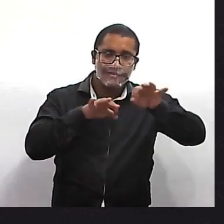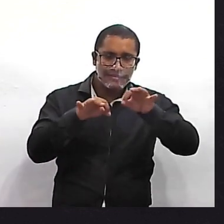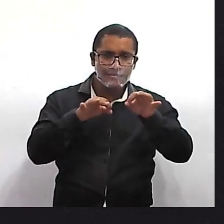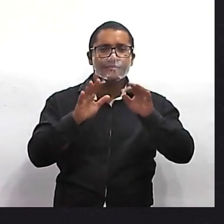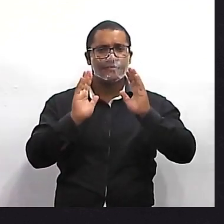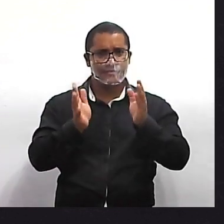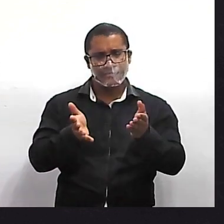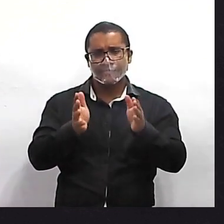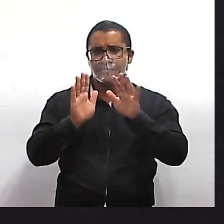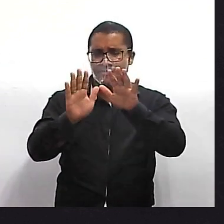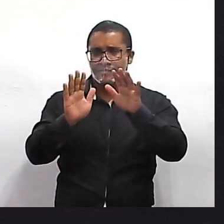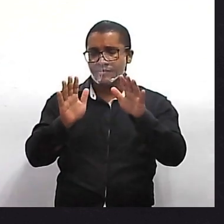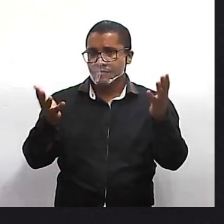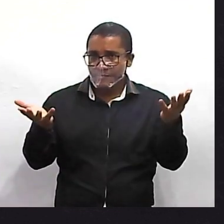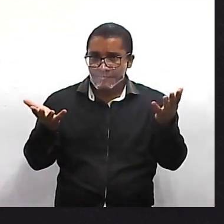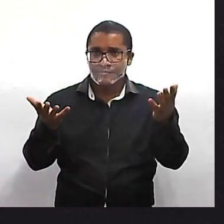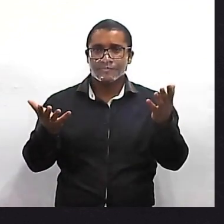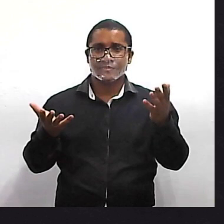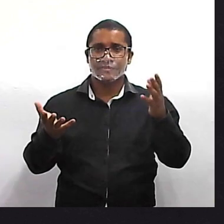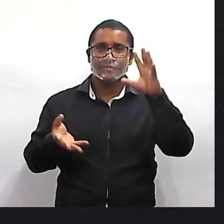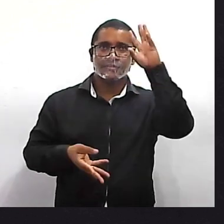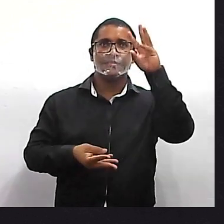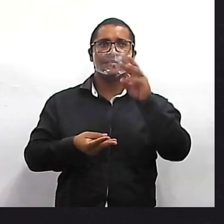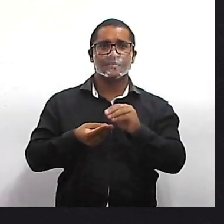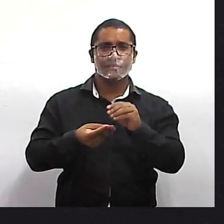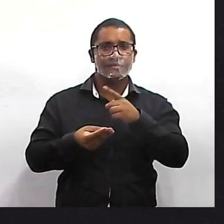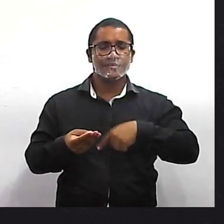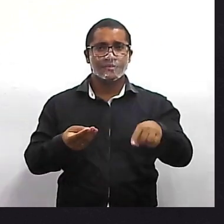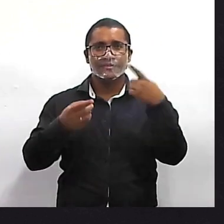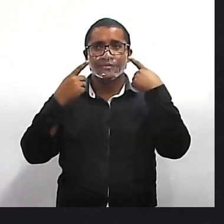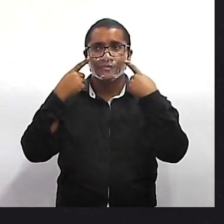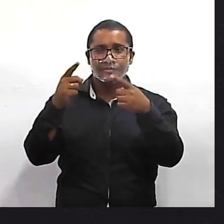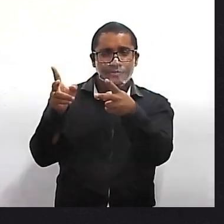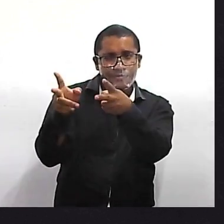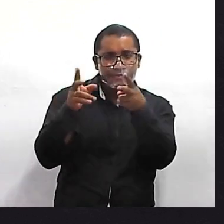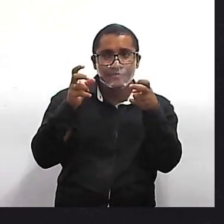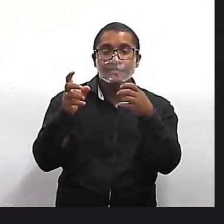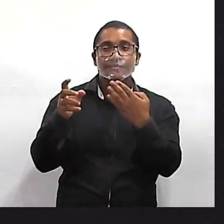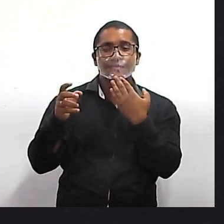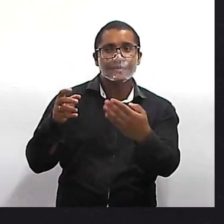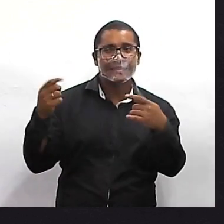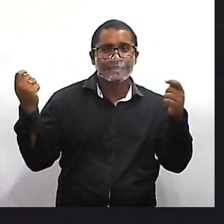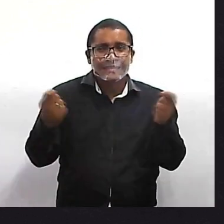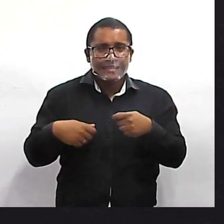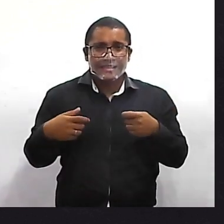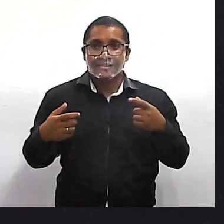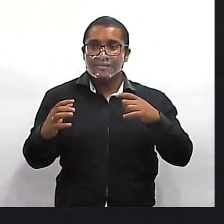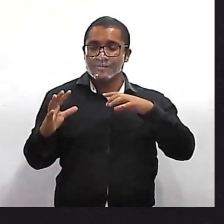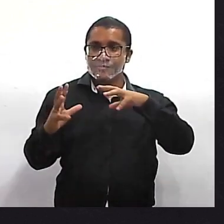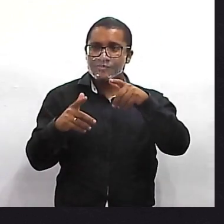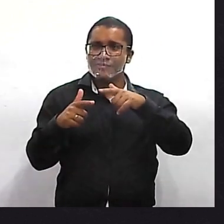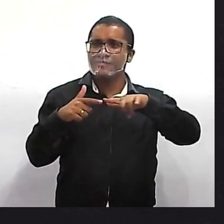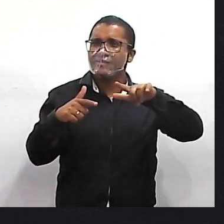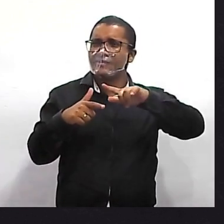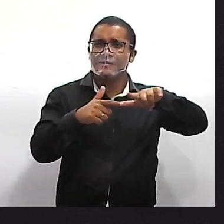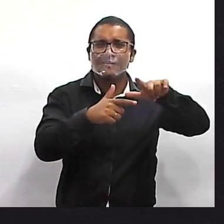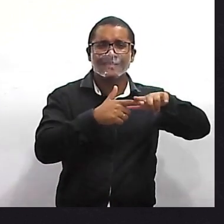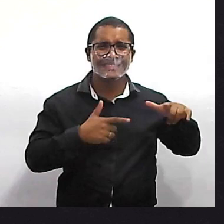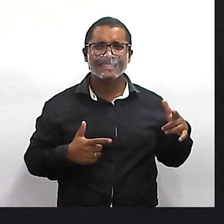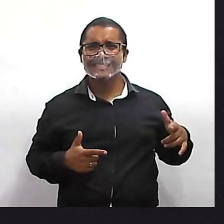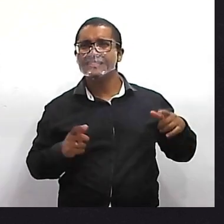interessante. Enfim, enxergar oportunidades em um mundo onde a gente só observa o